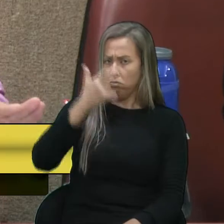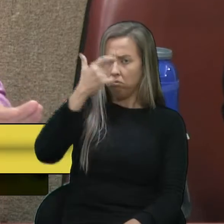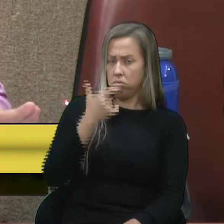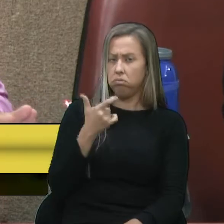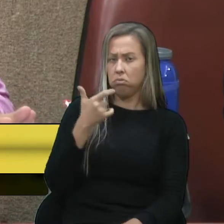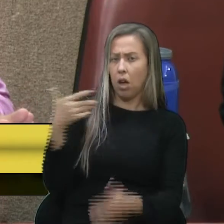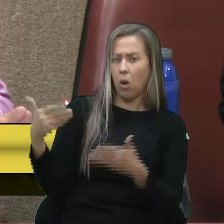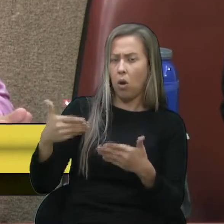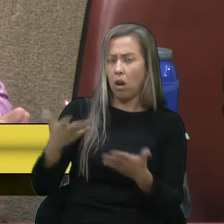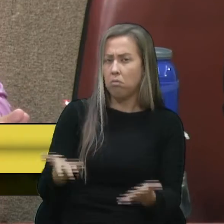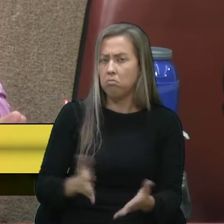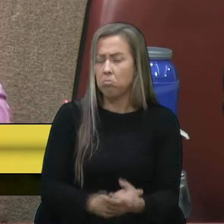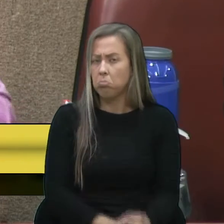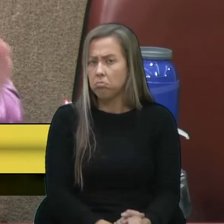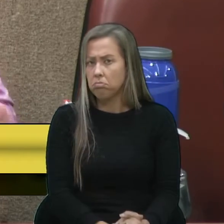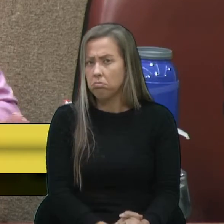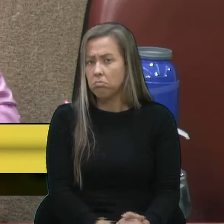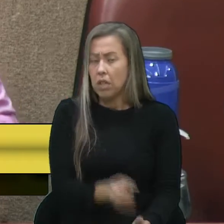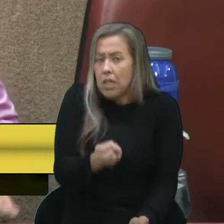Agora,